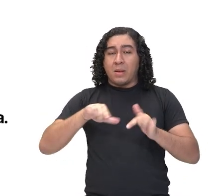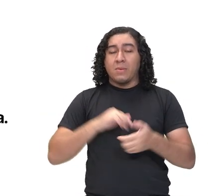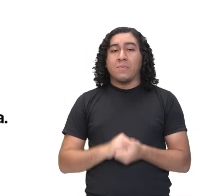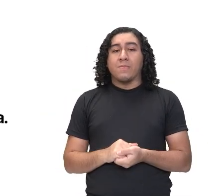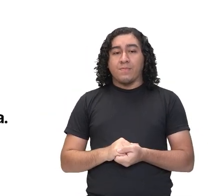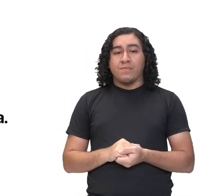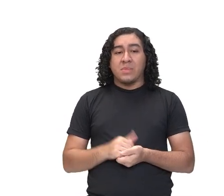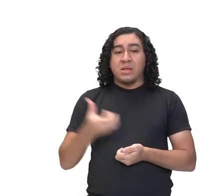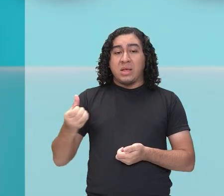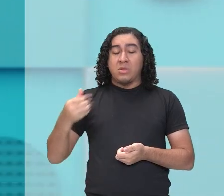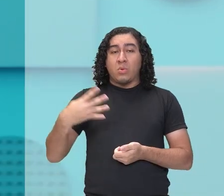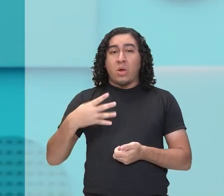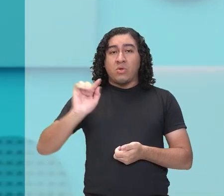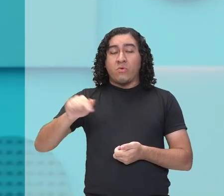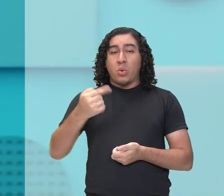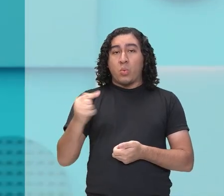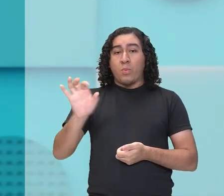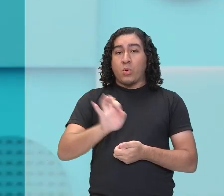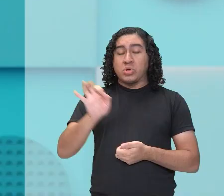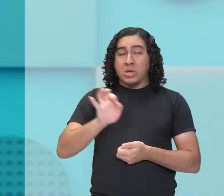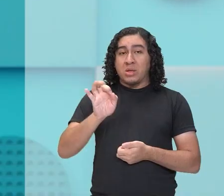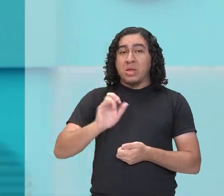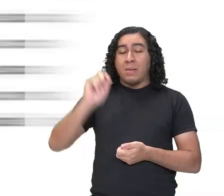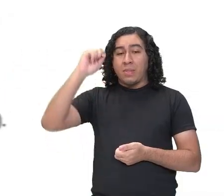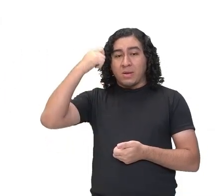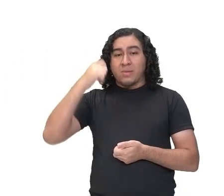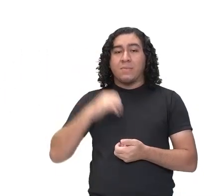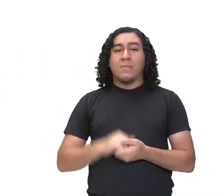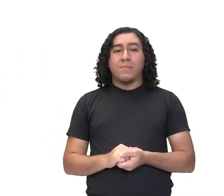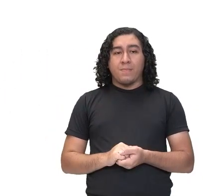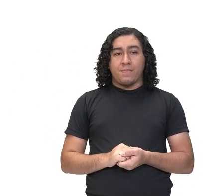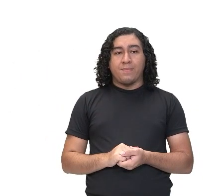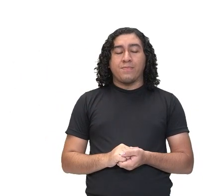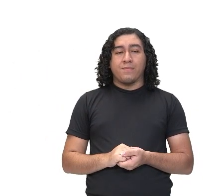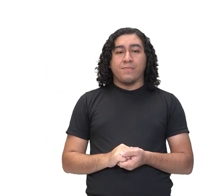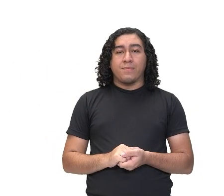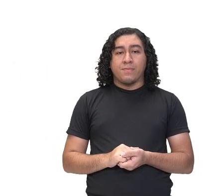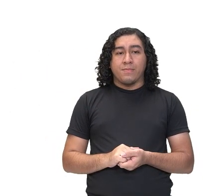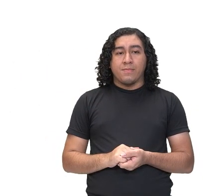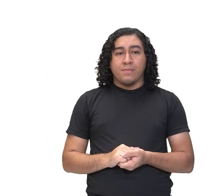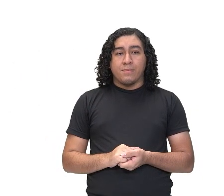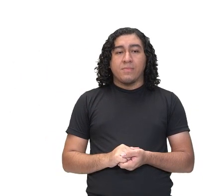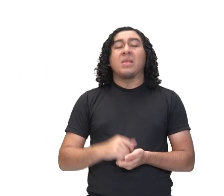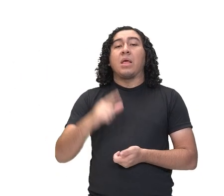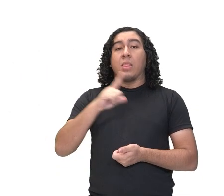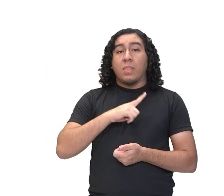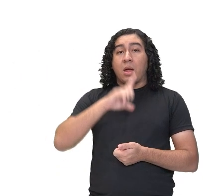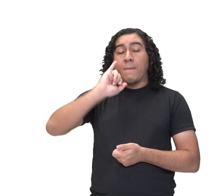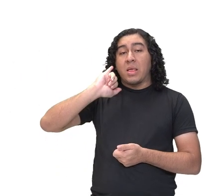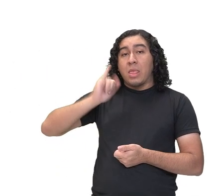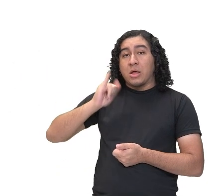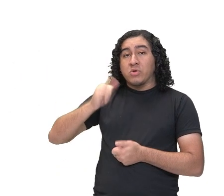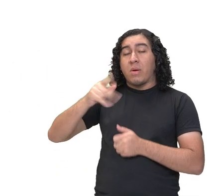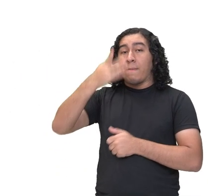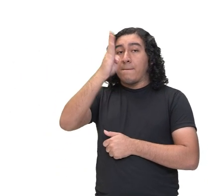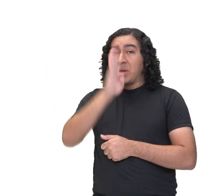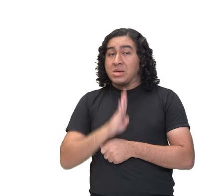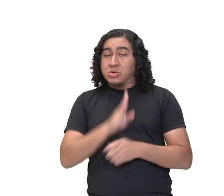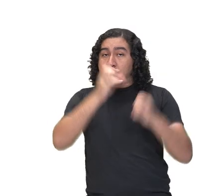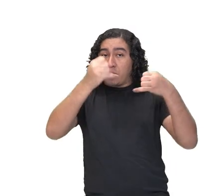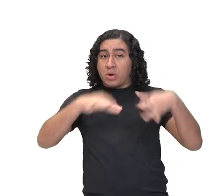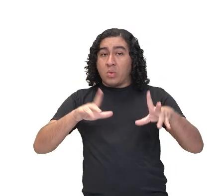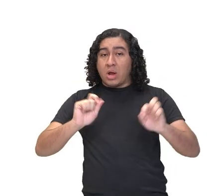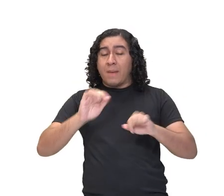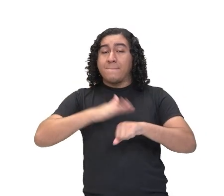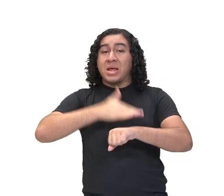64,1% são negras. Vai trabalhar vagabundo. Uma narrativa assimilada pela cultura do país é que é melhor